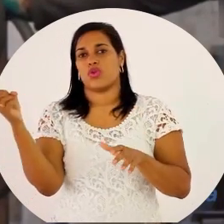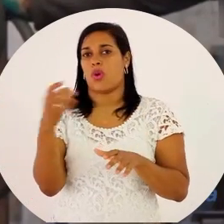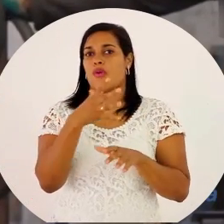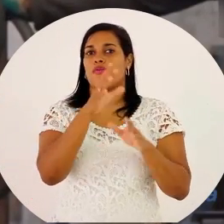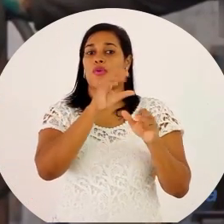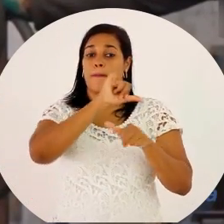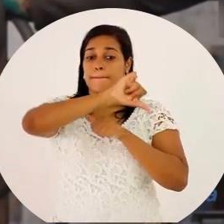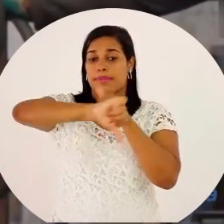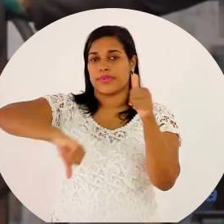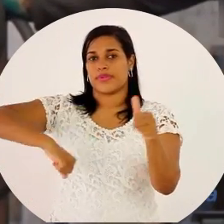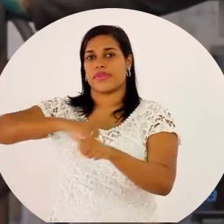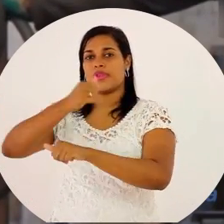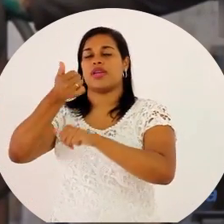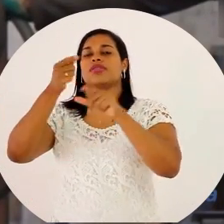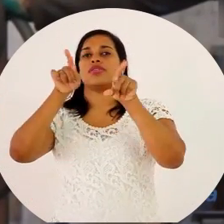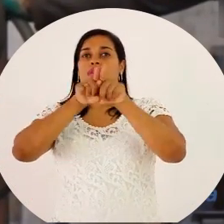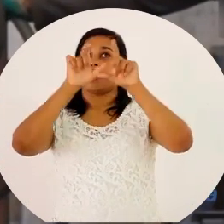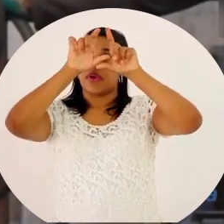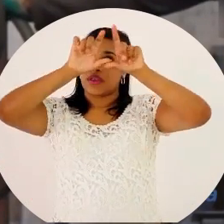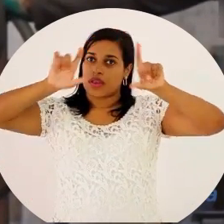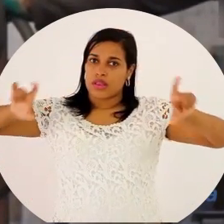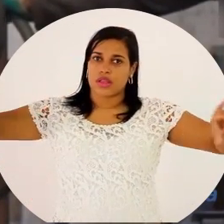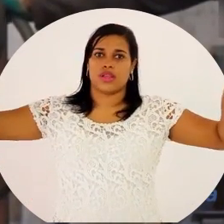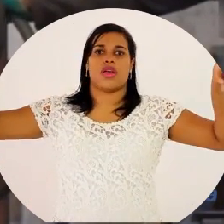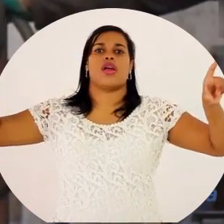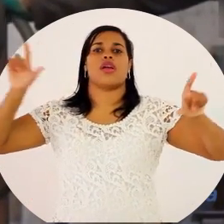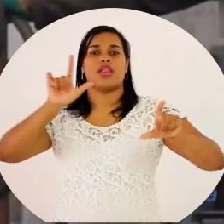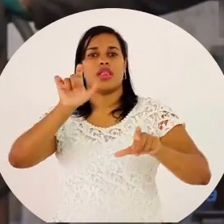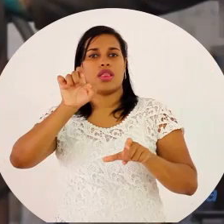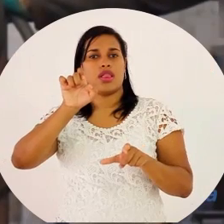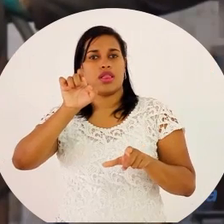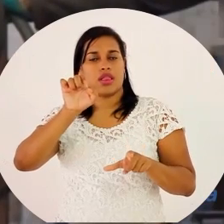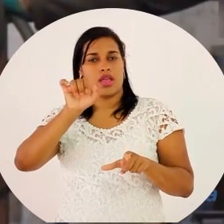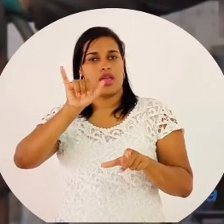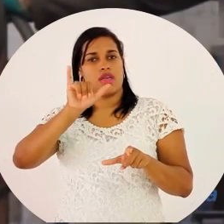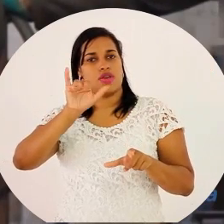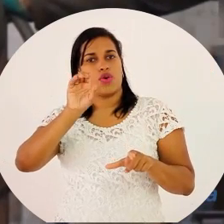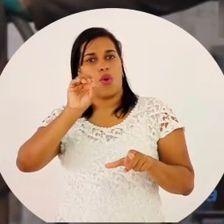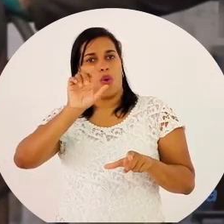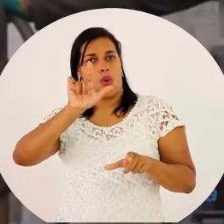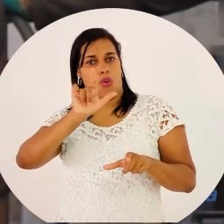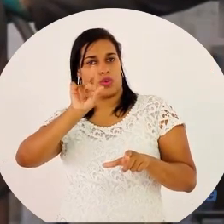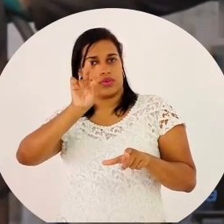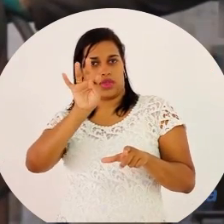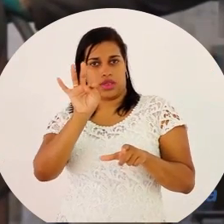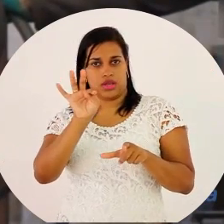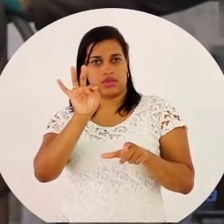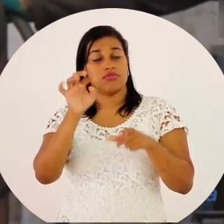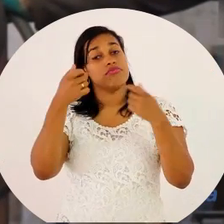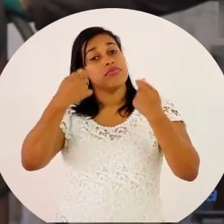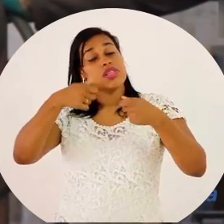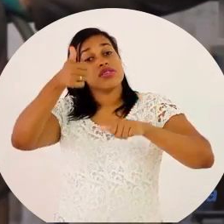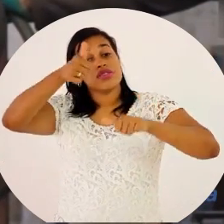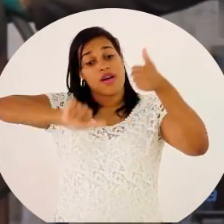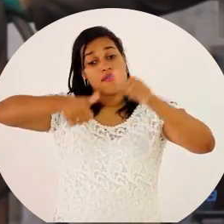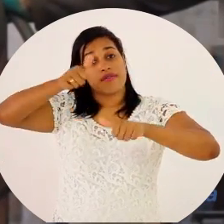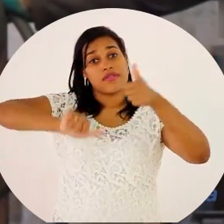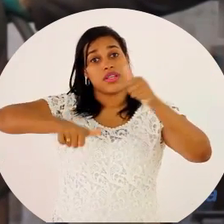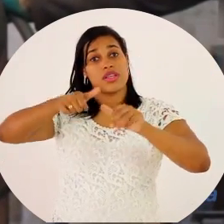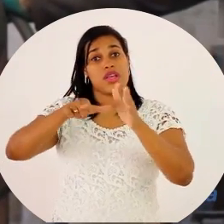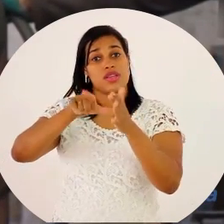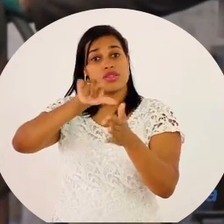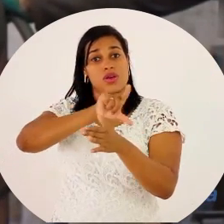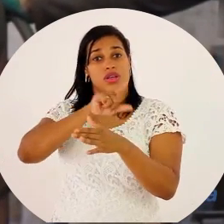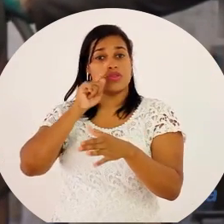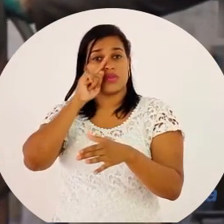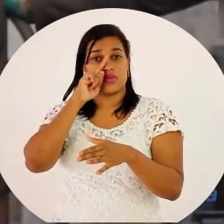layout. Então, é necessária essa etapa de antecipação. Uma das ferramentas que a gente usa muito é a análise preliminar de riscos, que você vai